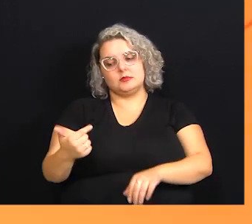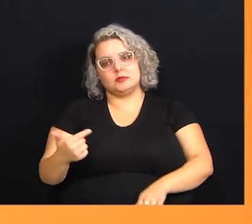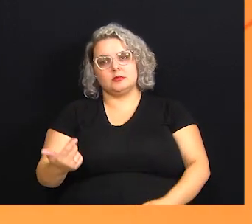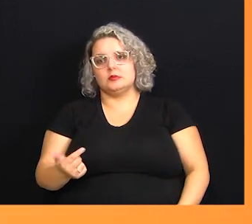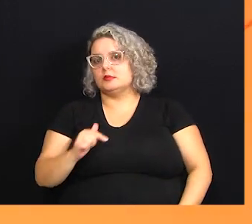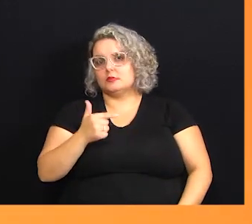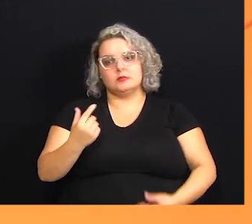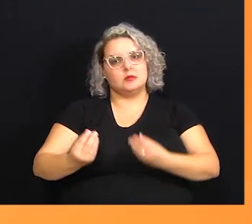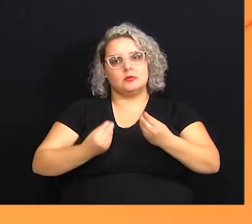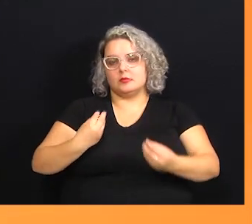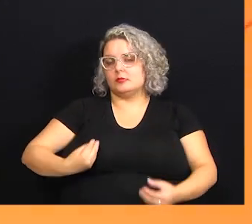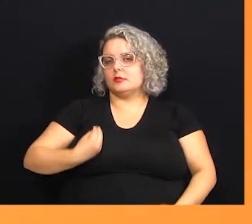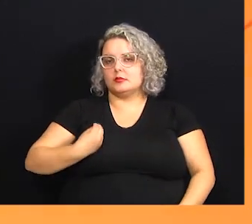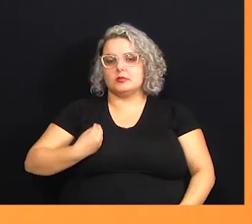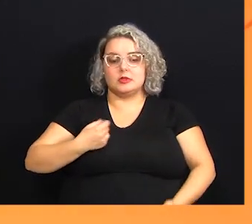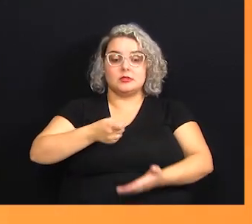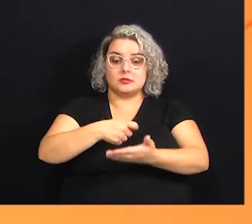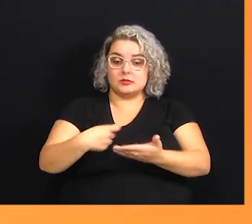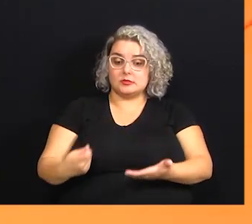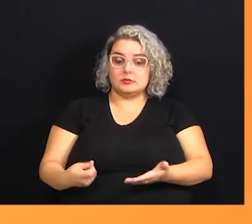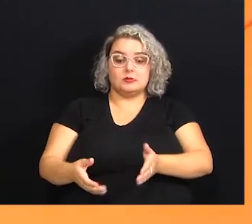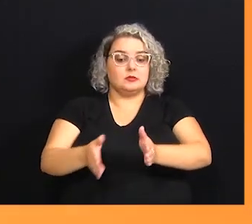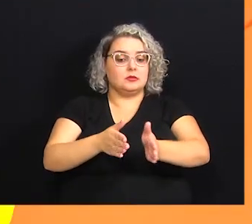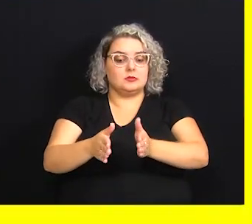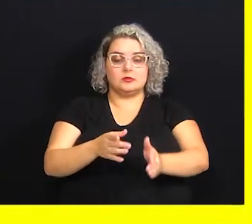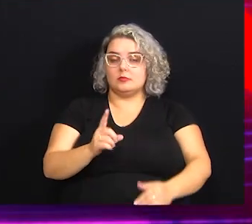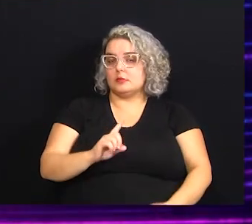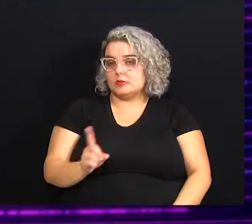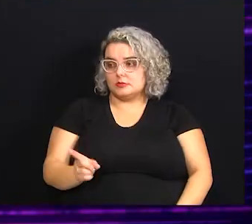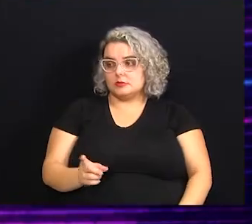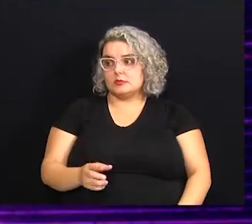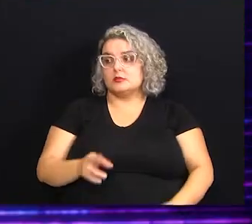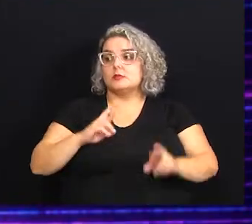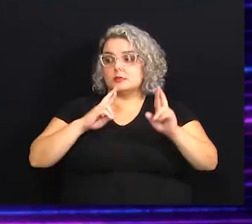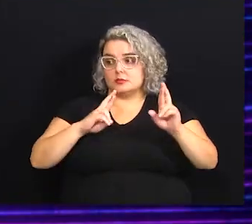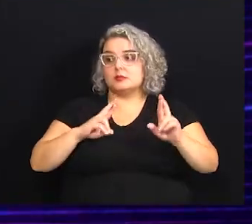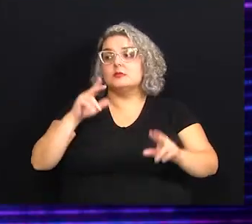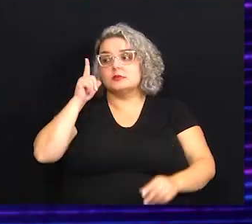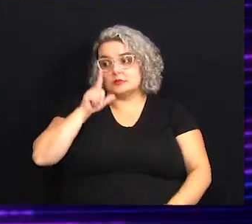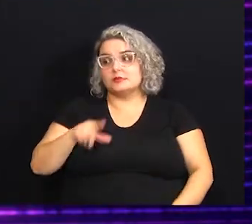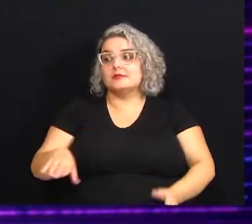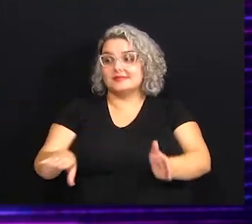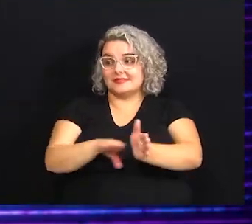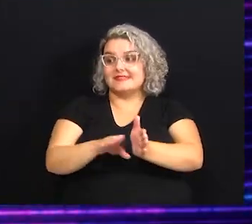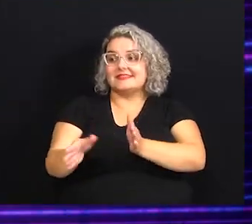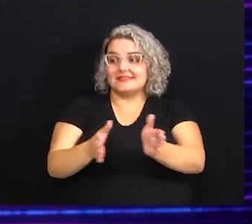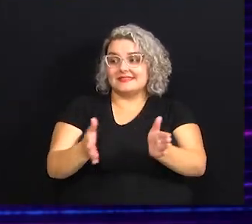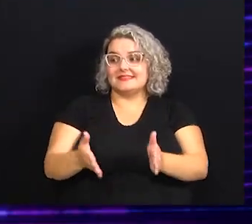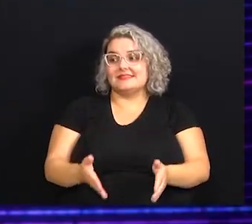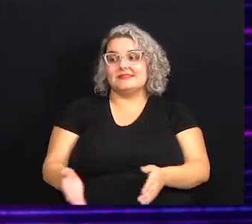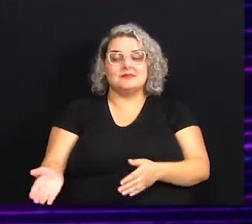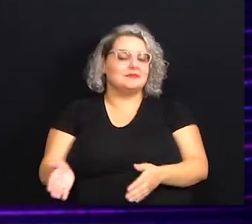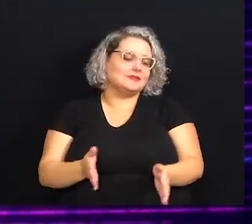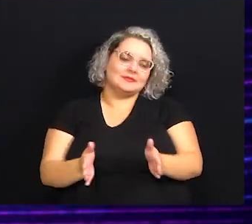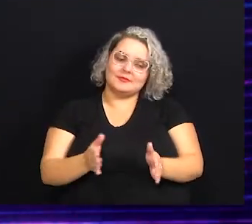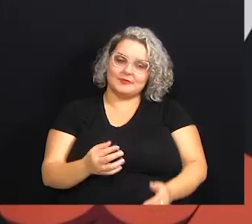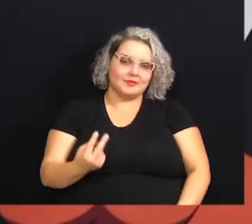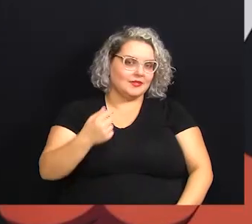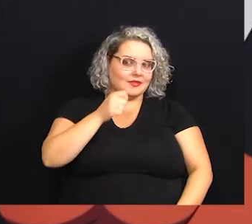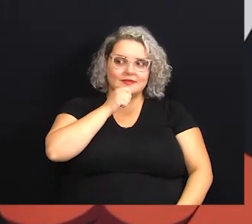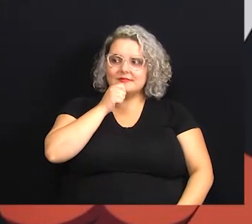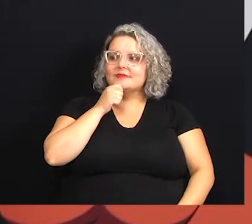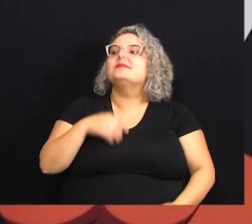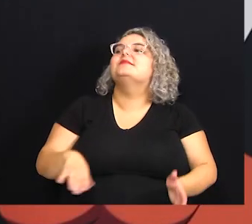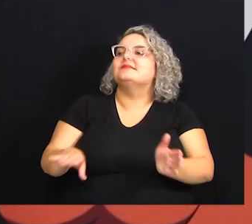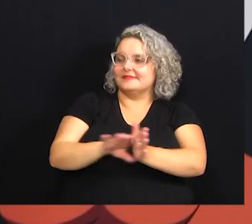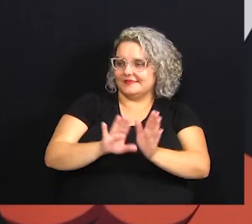para eu viver de escrita, sabe? Pelo menos por enquanto, não. Eu espero um dia conseguir chegar nesse ponto, mas por enquanto ainda não.